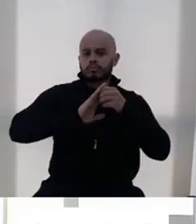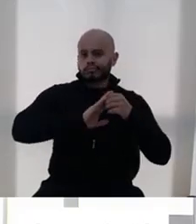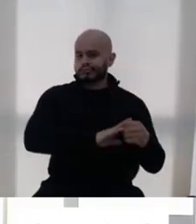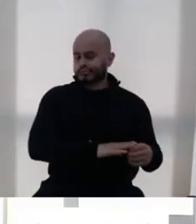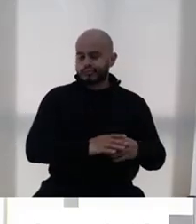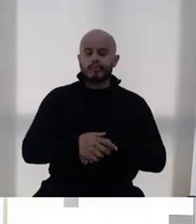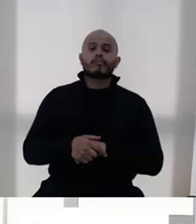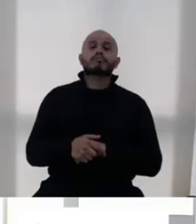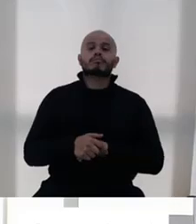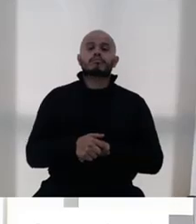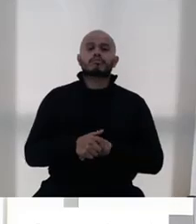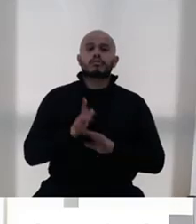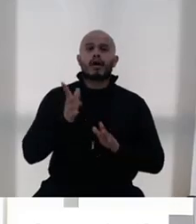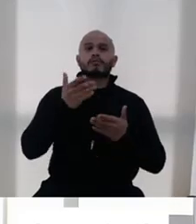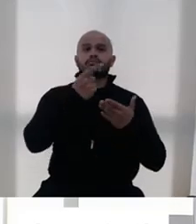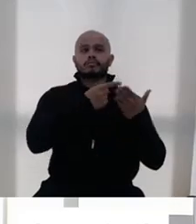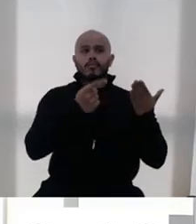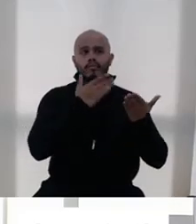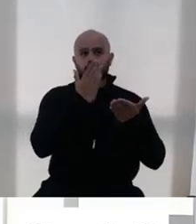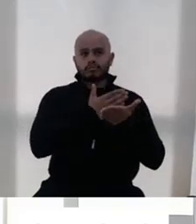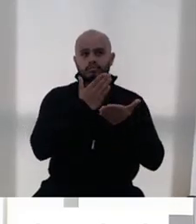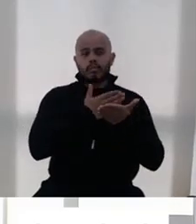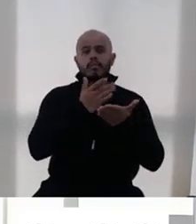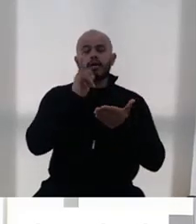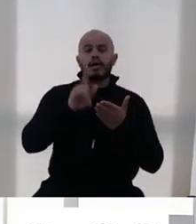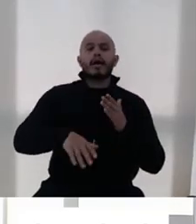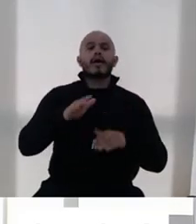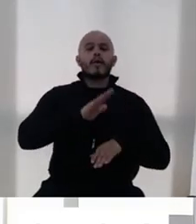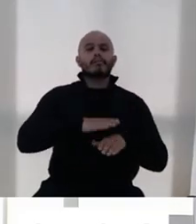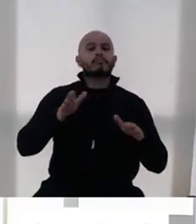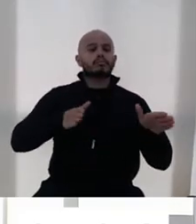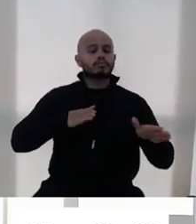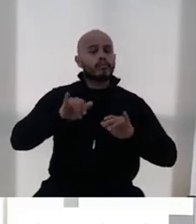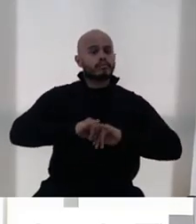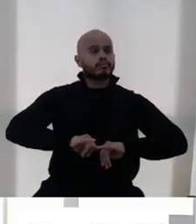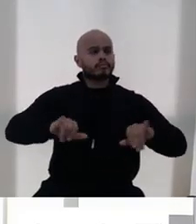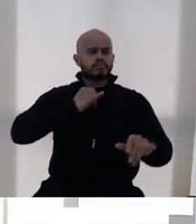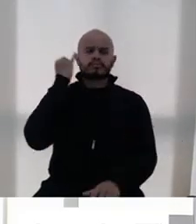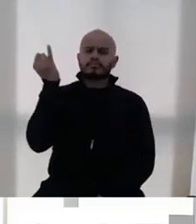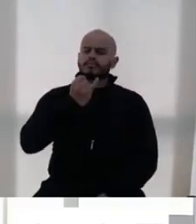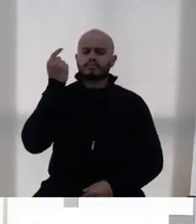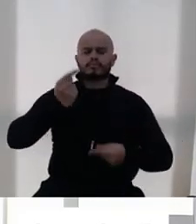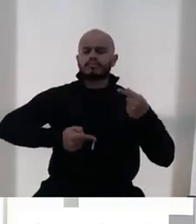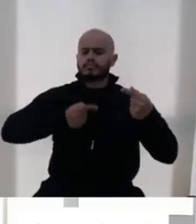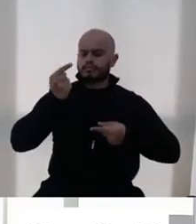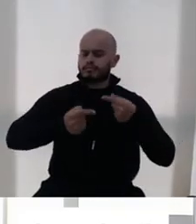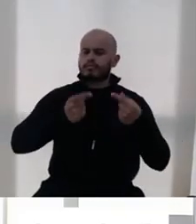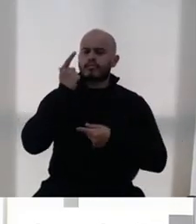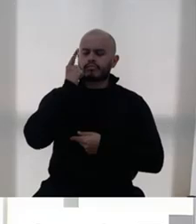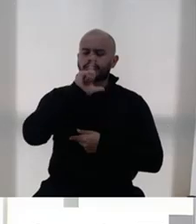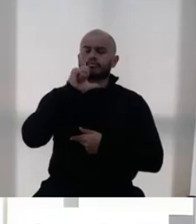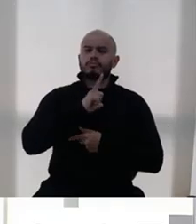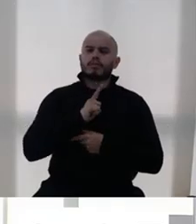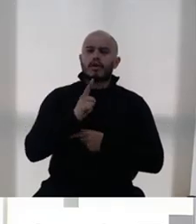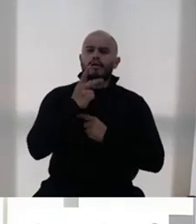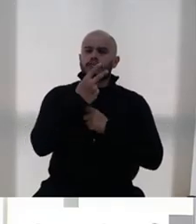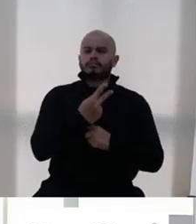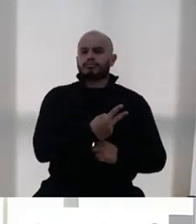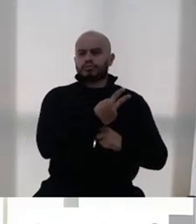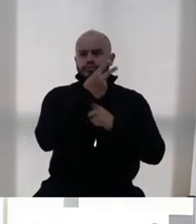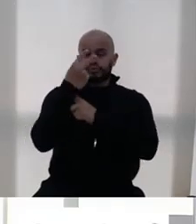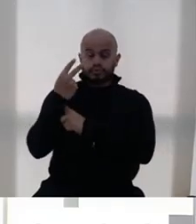edição atualizada e revisada da cartilha. Mais um momento para enaltecer a importância dessa política para o cuidado com a saúde mental de todas e